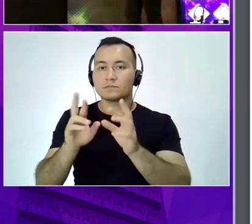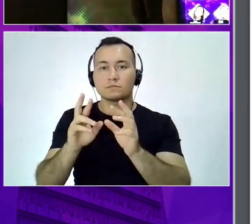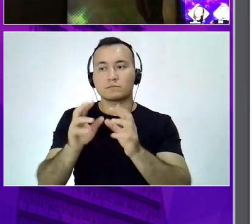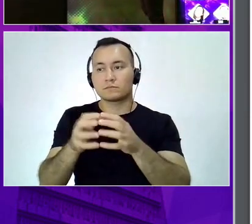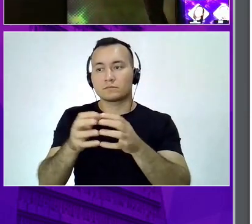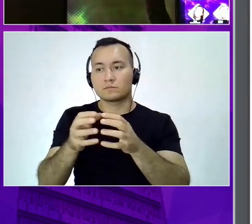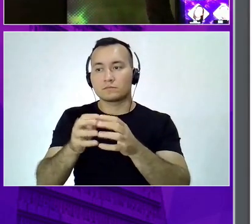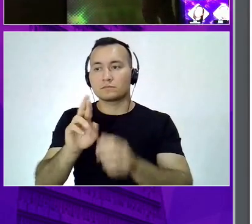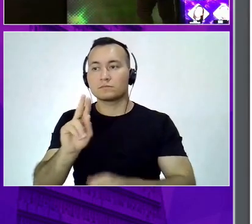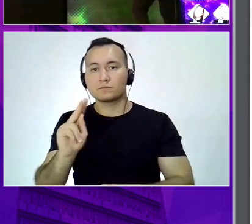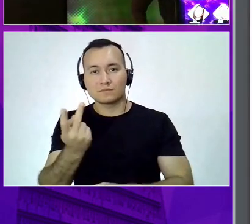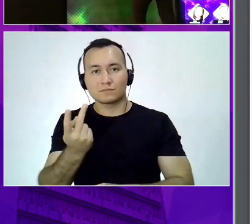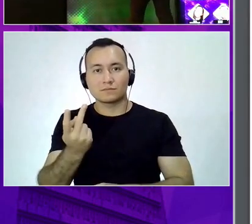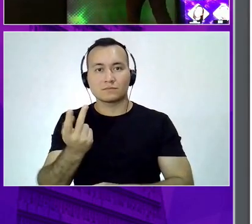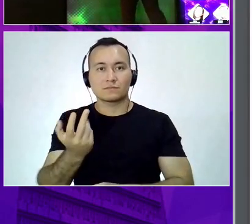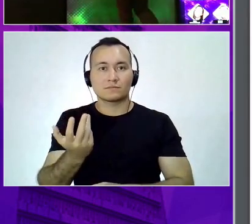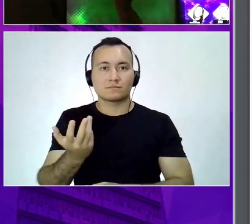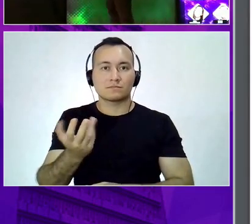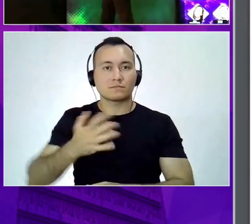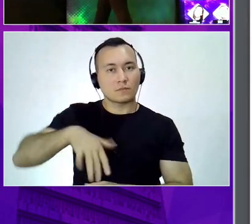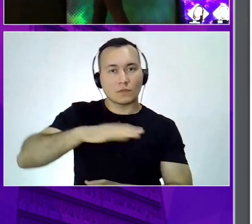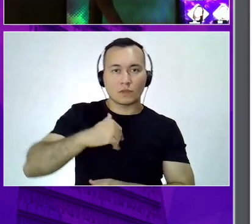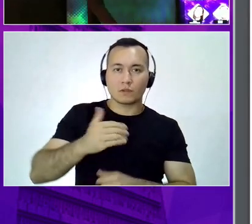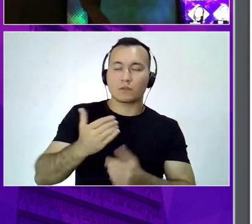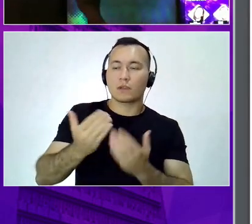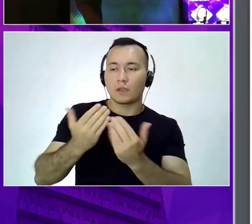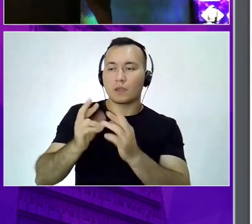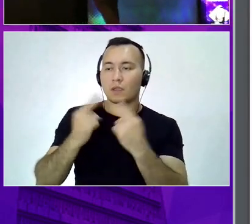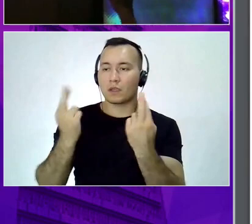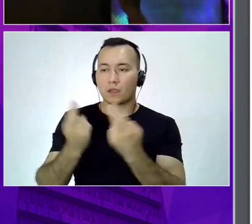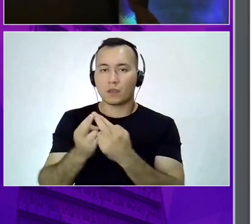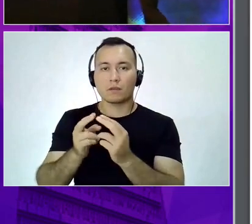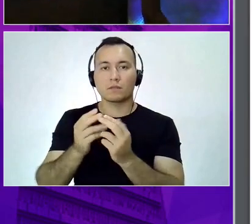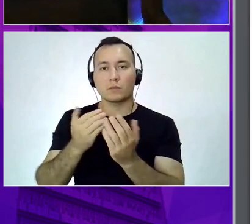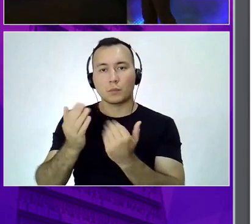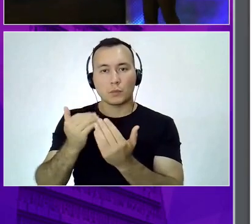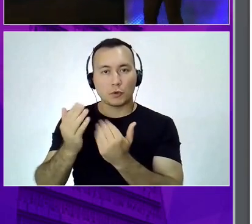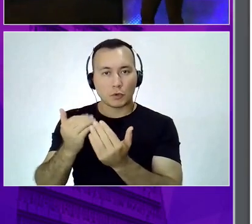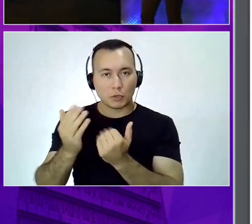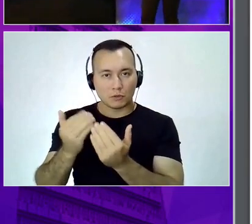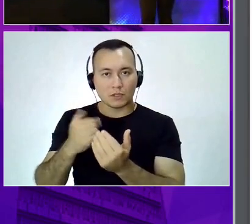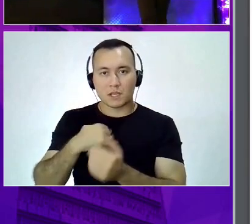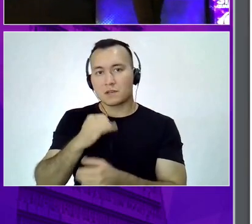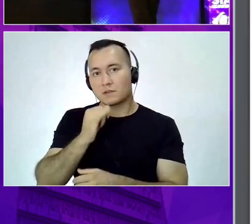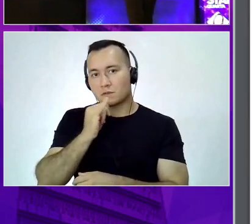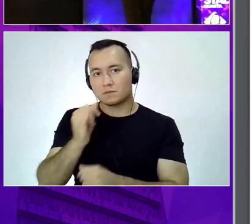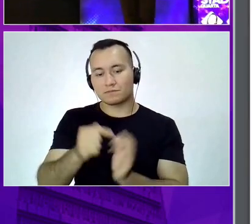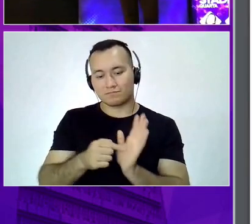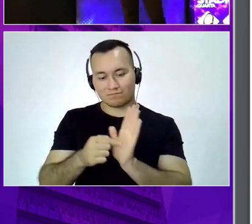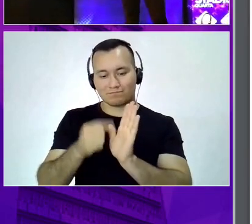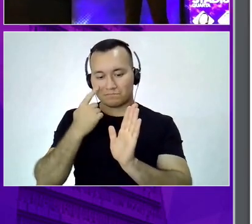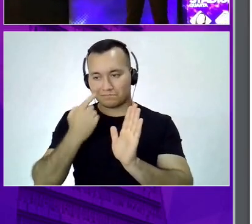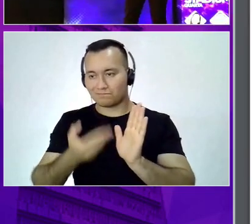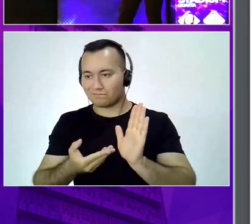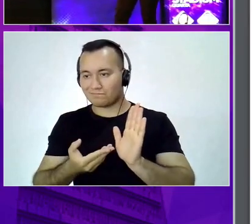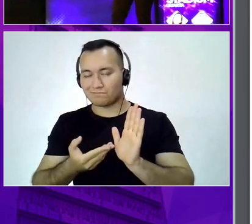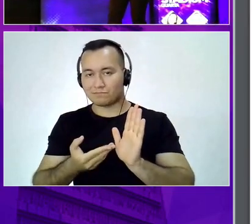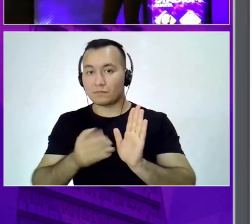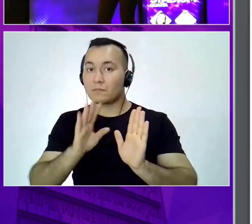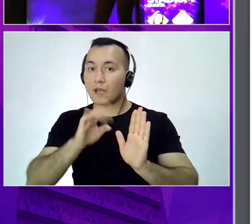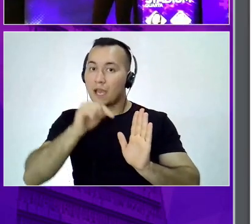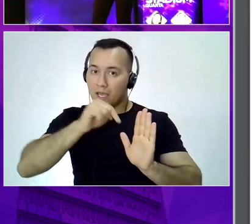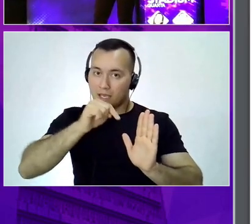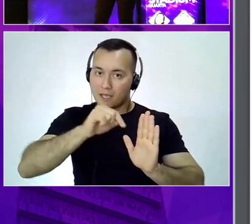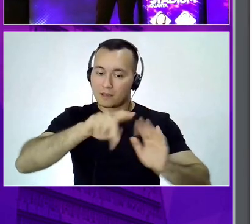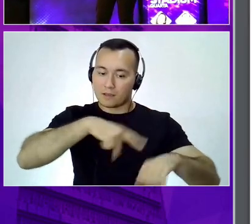trazer. Eu não sei se está dando para ver, mas se vocês vão ver que o Brasil, ele é o quarto nessa pesquisa. Então, a gente tem